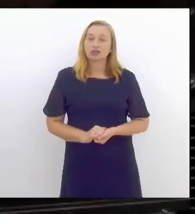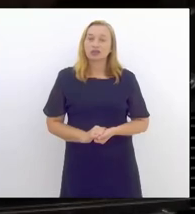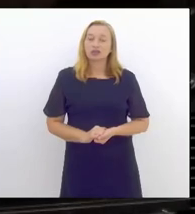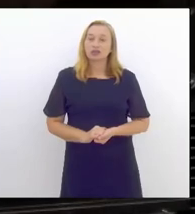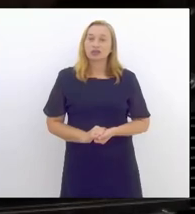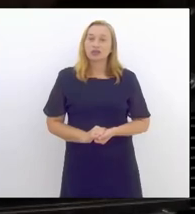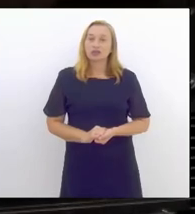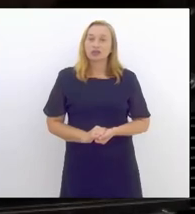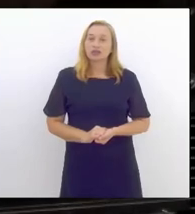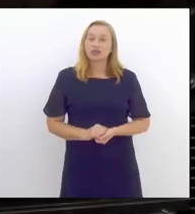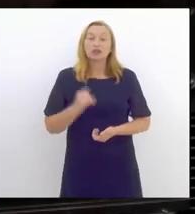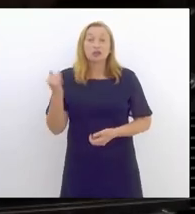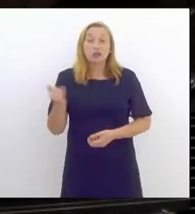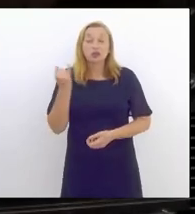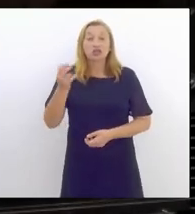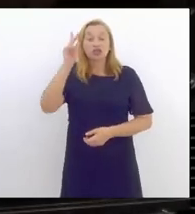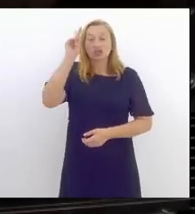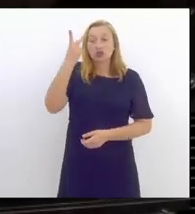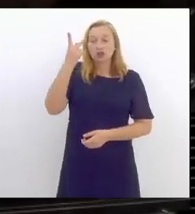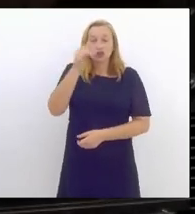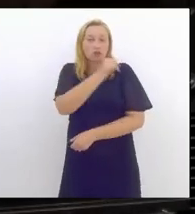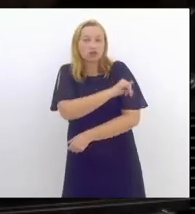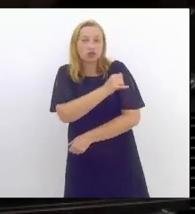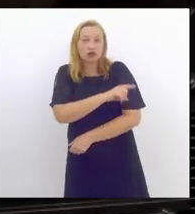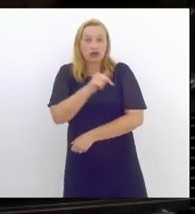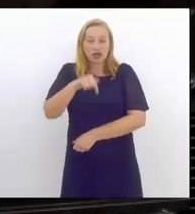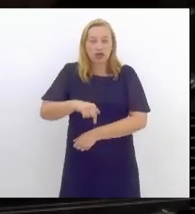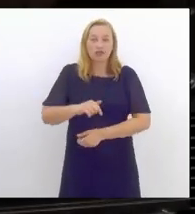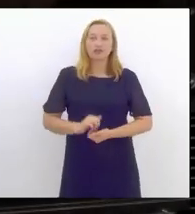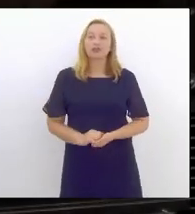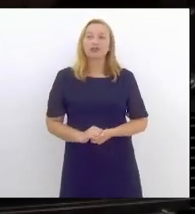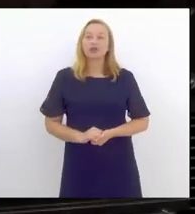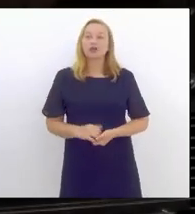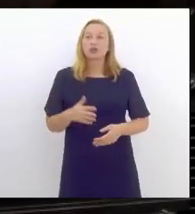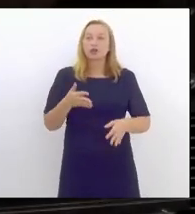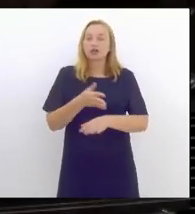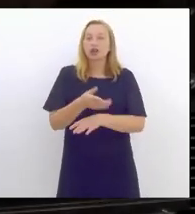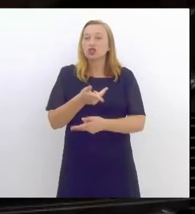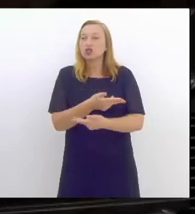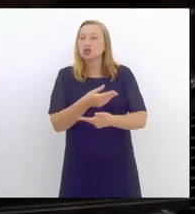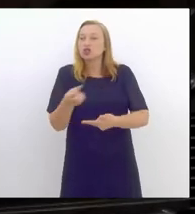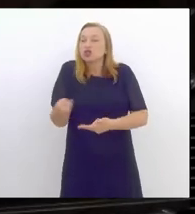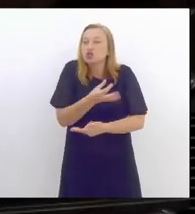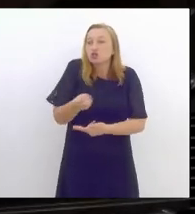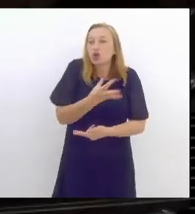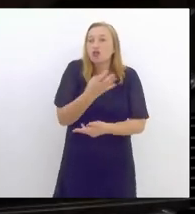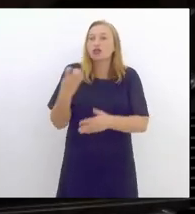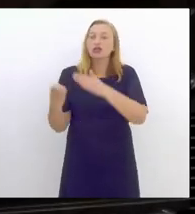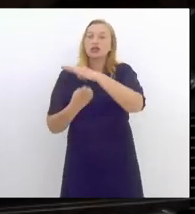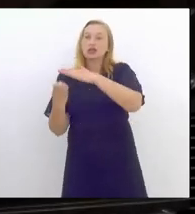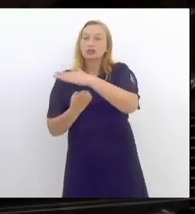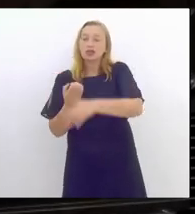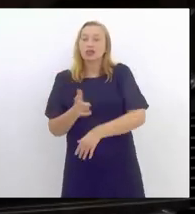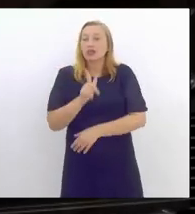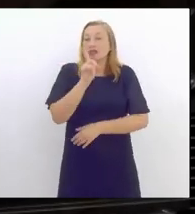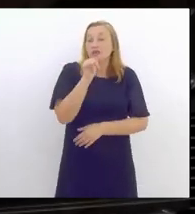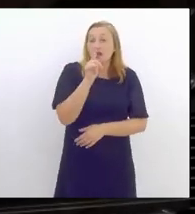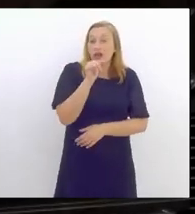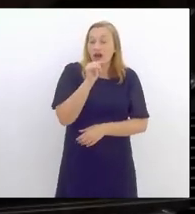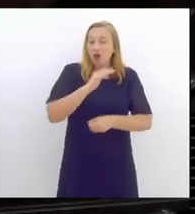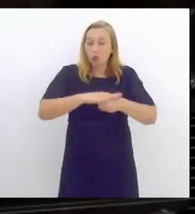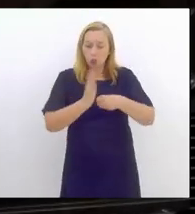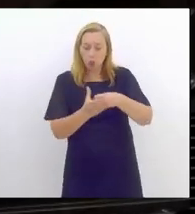história do Brasil está aqui no Rio de Janeiro. Com a entrada das novas concessionárias de água e saneamento,